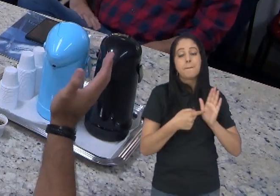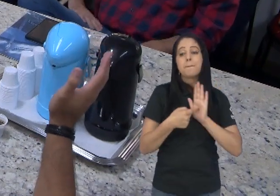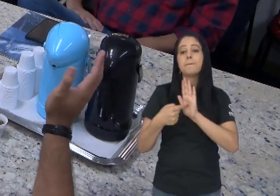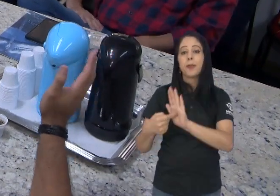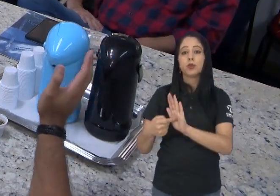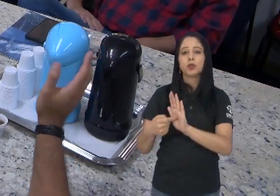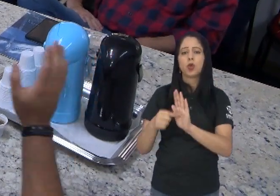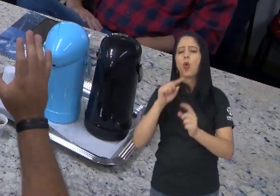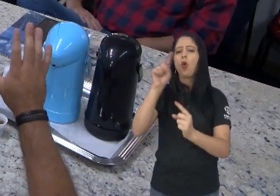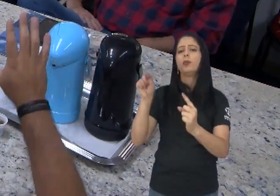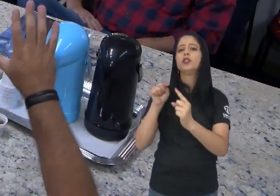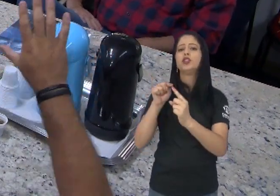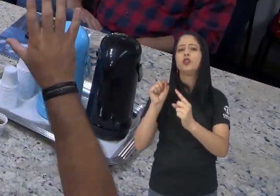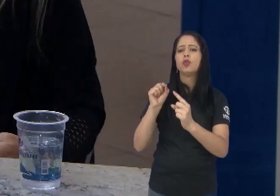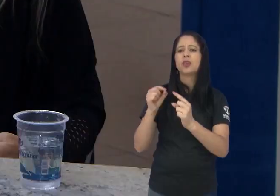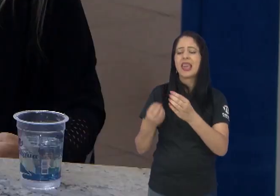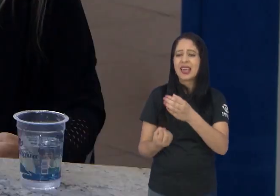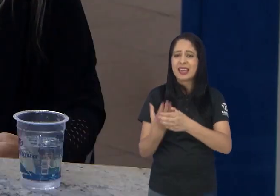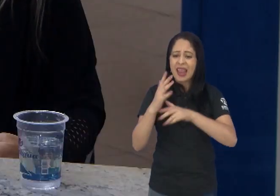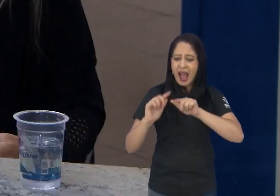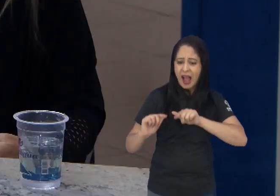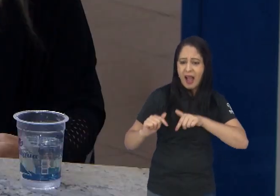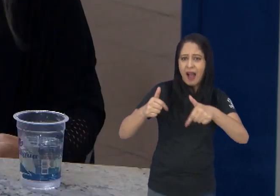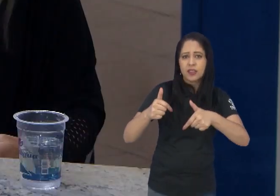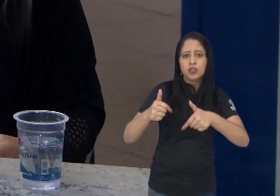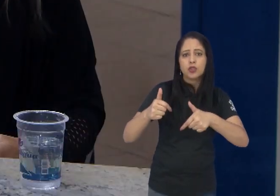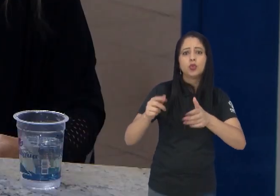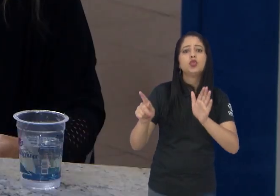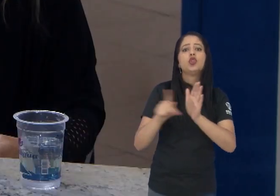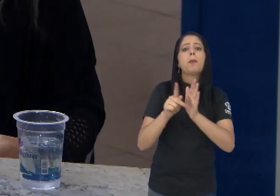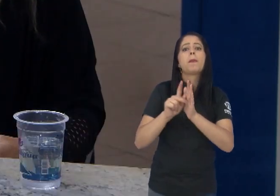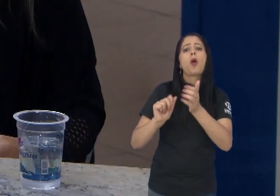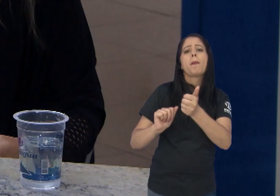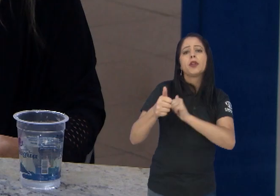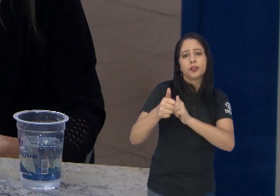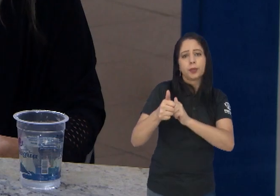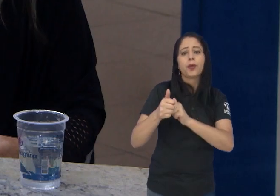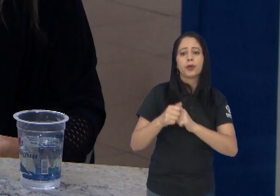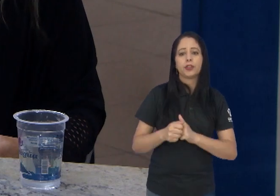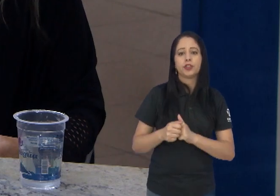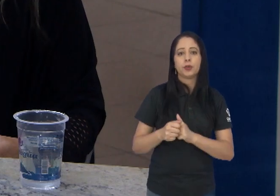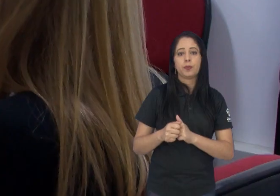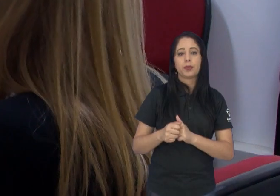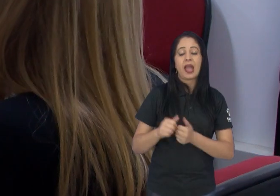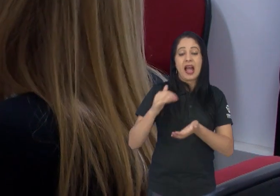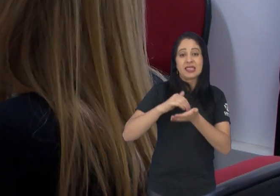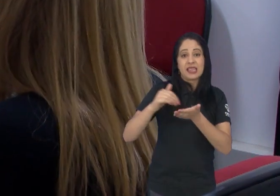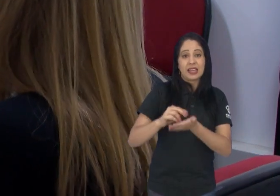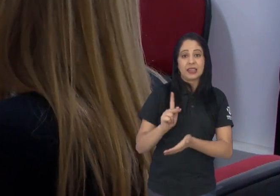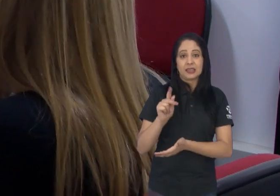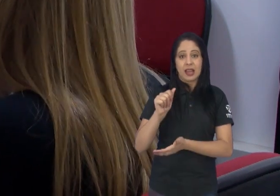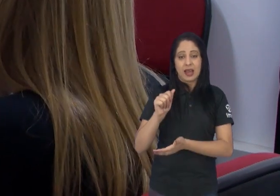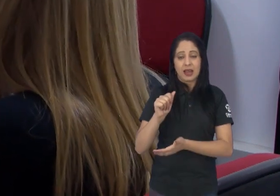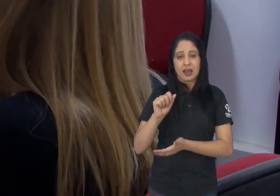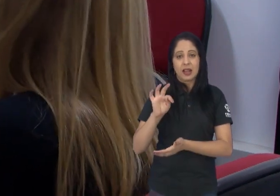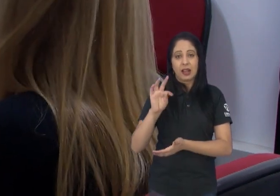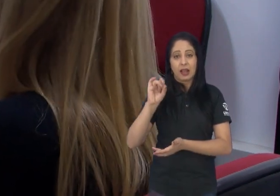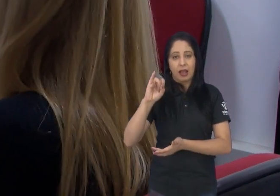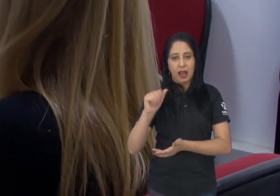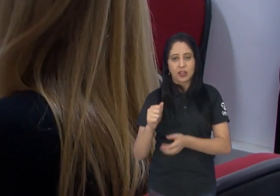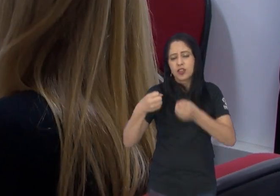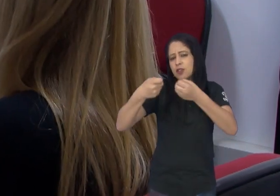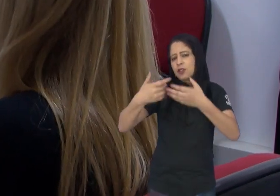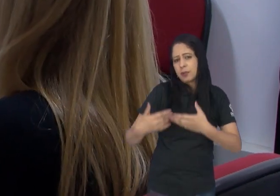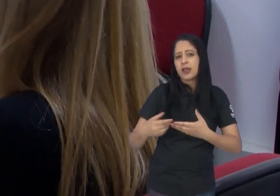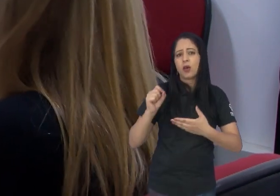estabelecer um plano de ação para o desenvolvimento desportivo em São José. Segundo Kátia Machado, o diálogo com o Poder